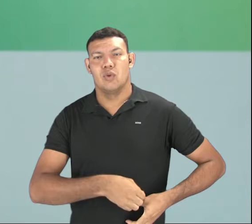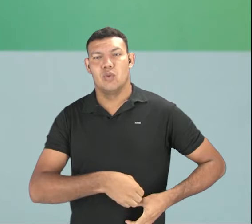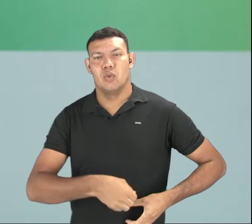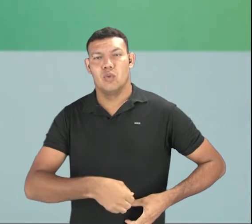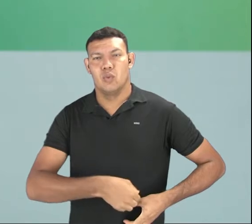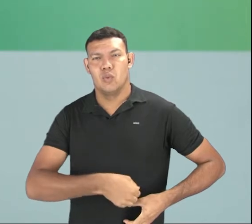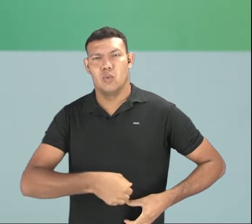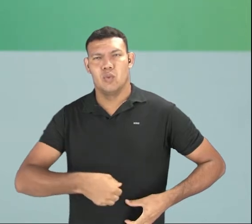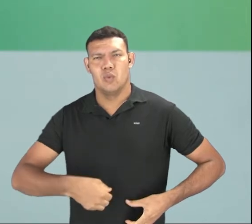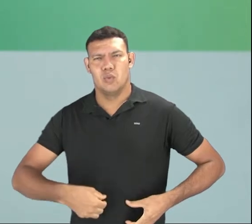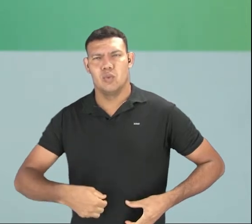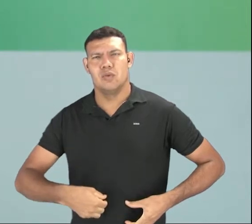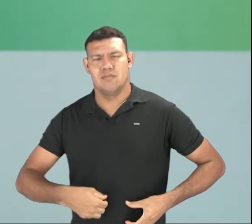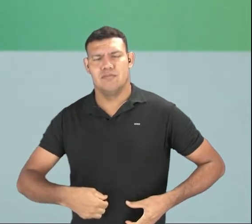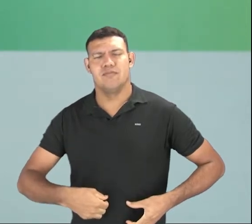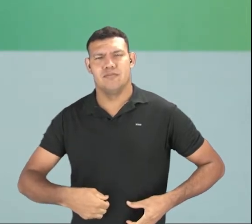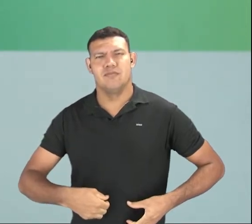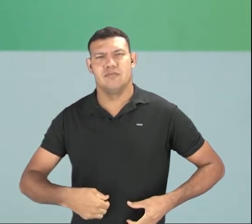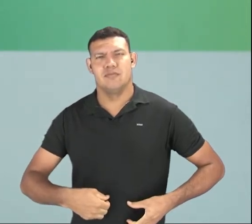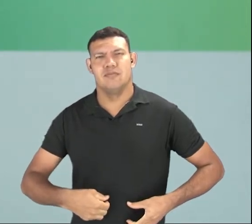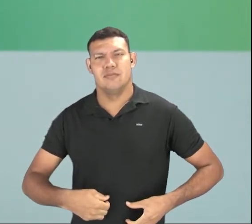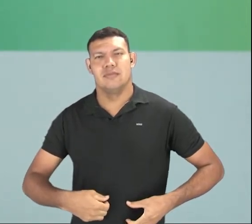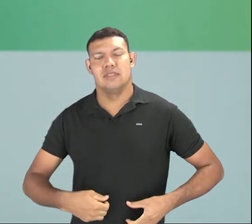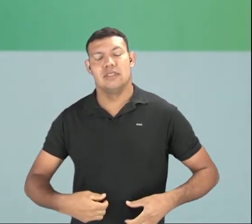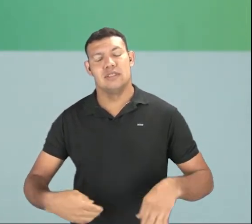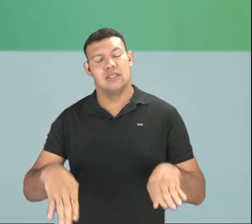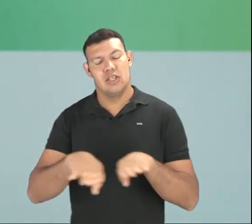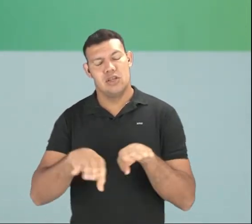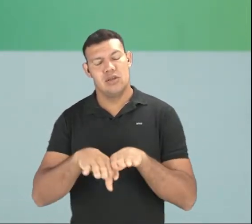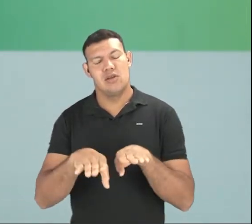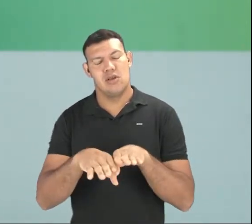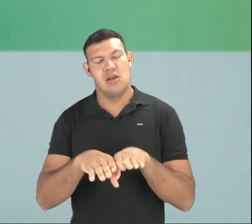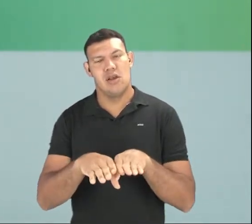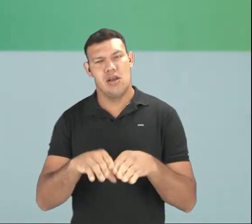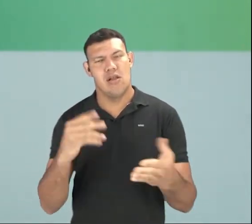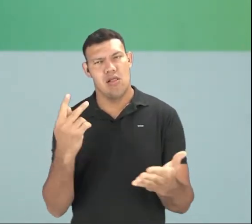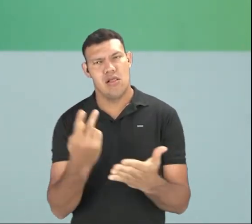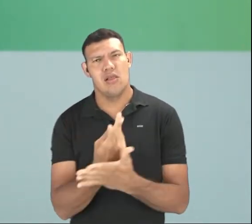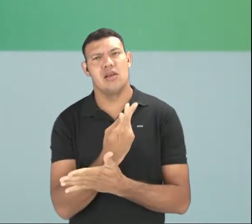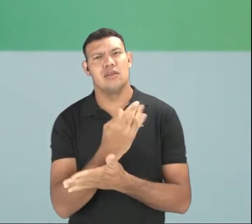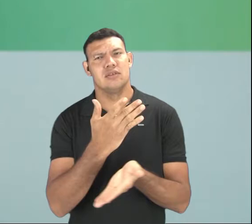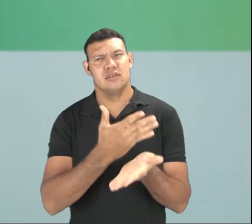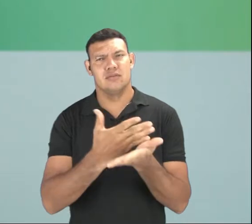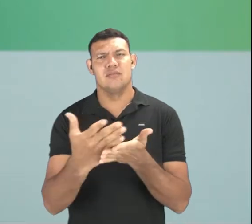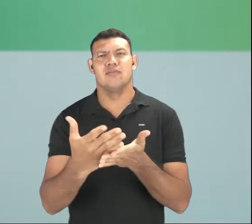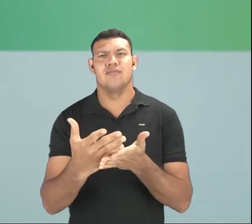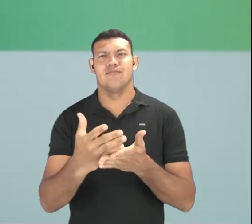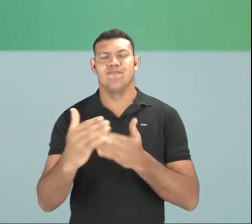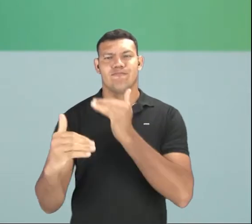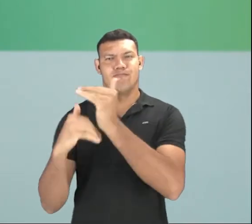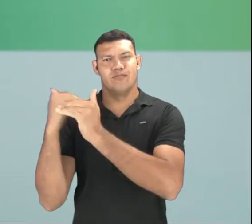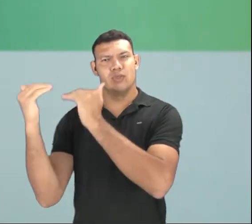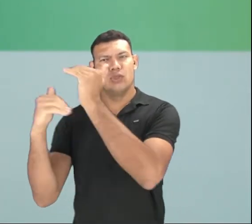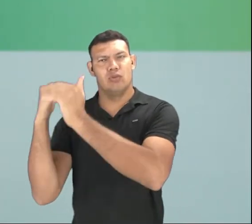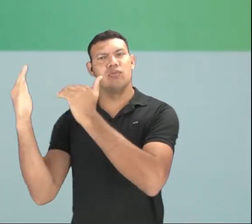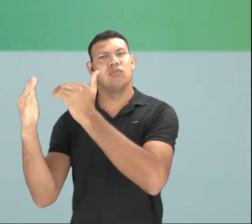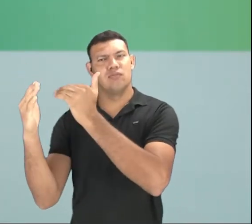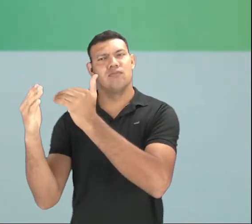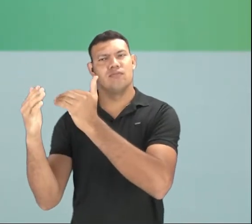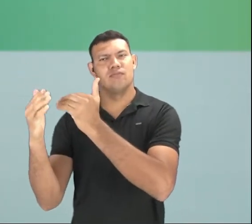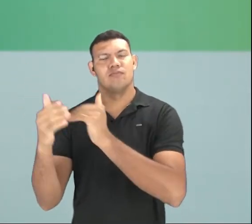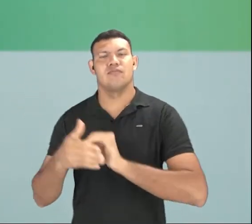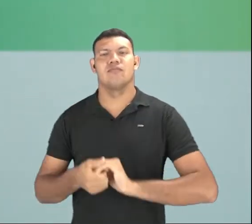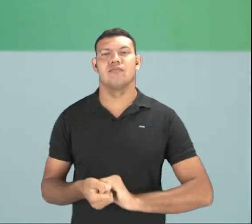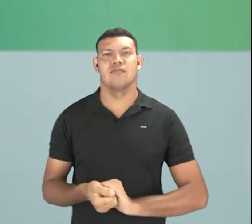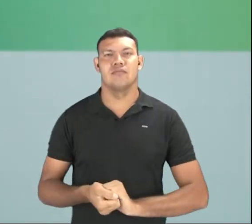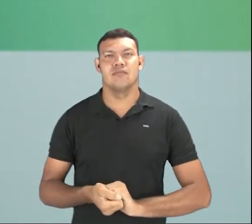útero, onde será implantado e fertilizado. Então, aí vai iniciar o desenvolvimento